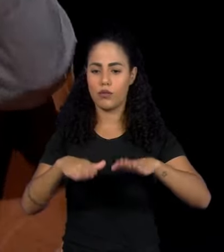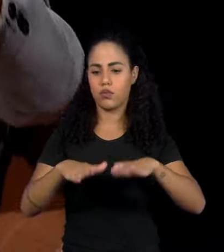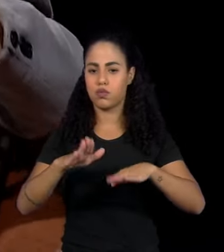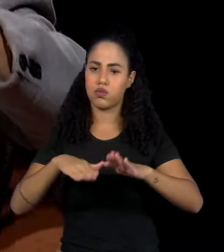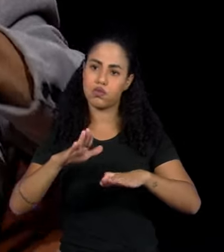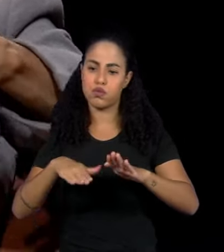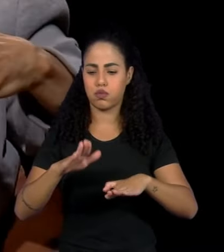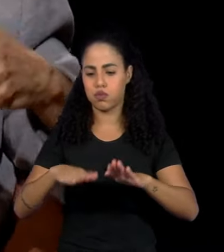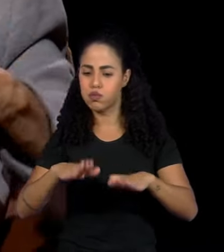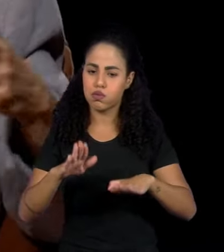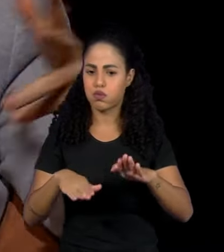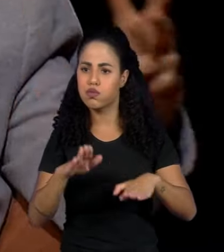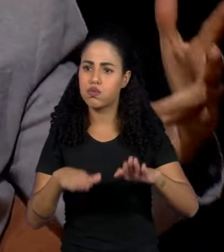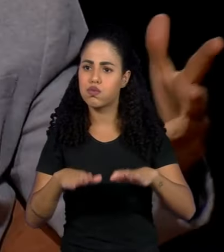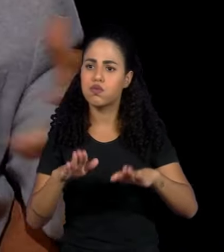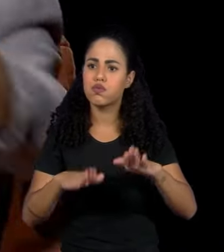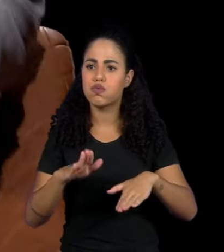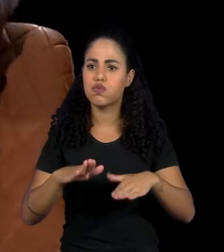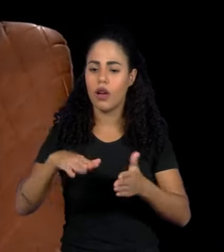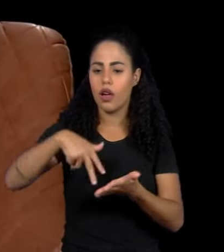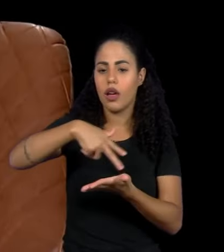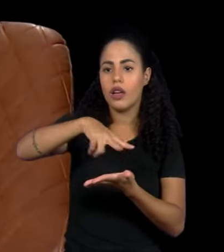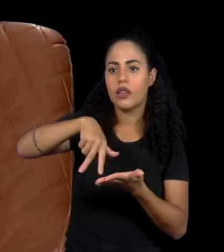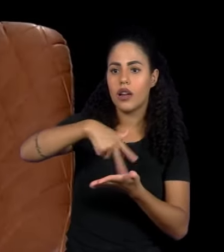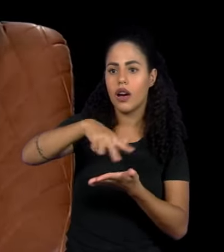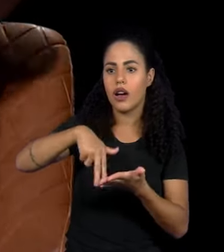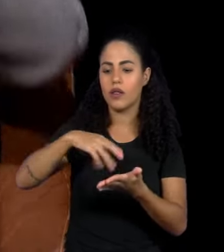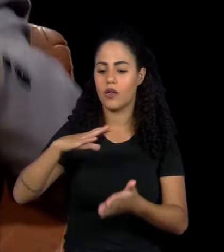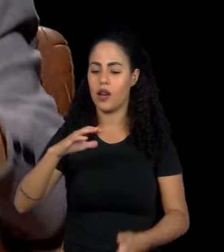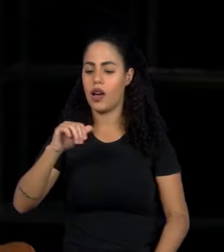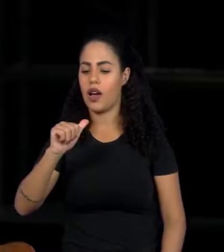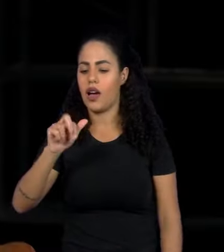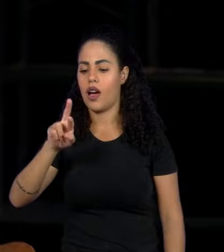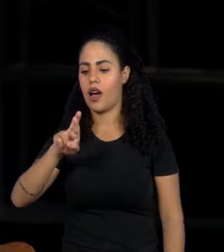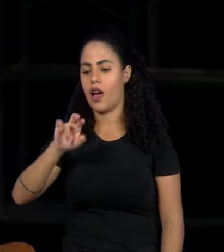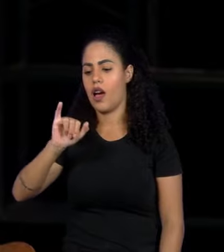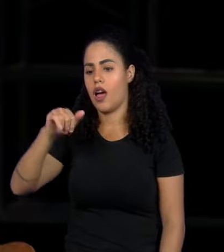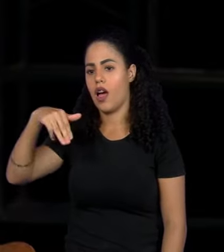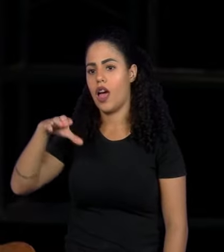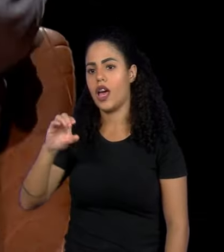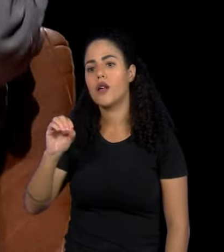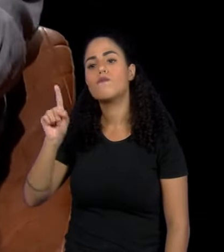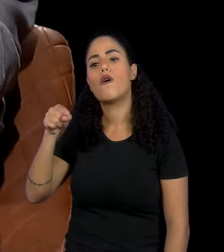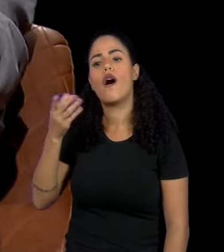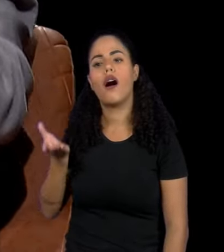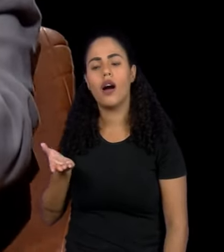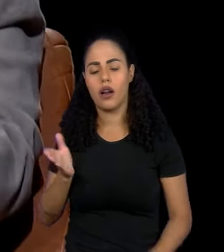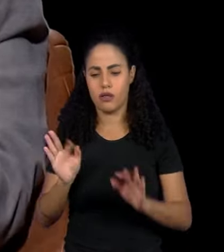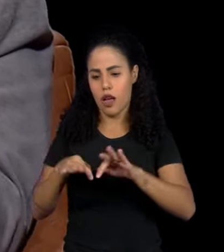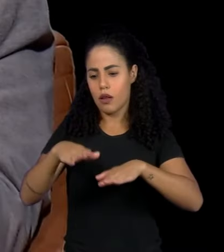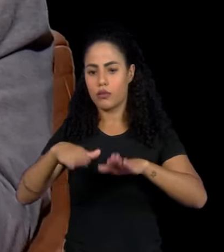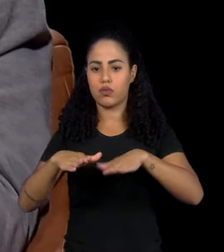coco, né? Onde tem a dança dois, que é o carimbó, lá de cima. É uma família